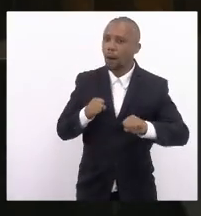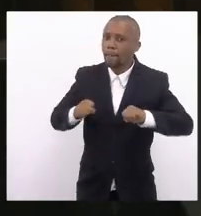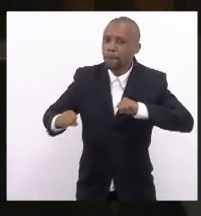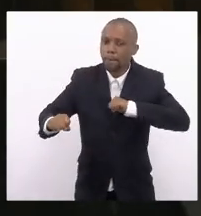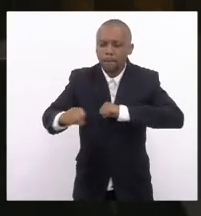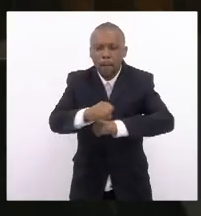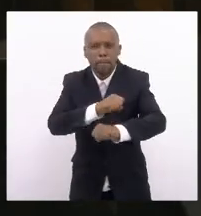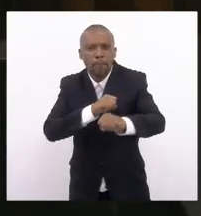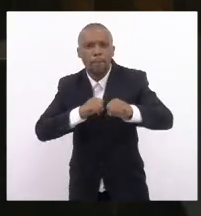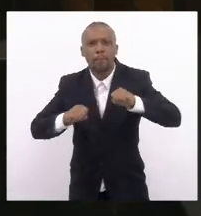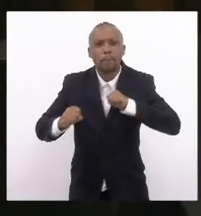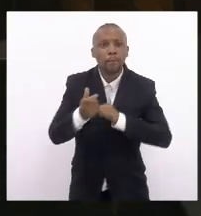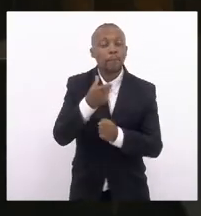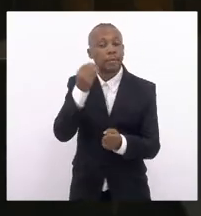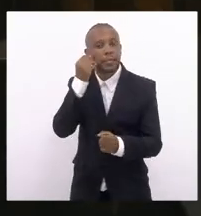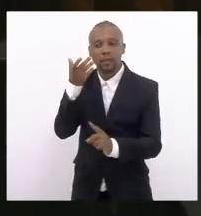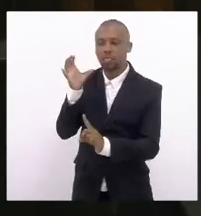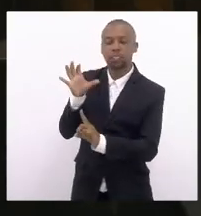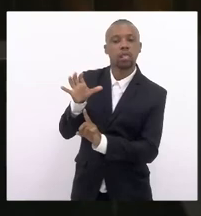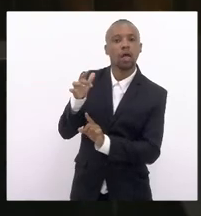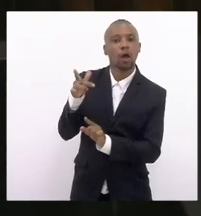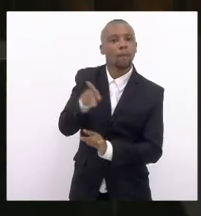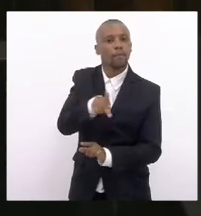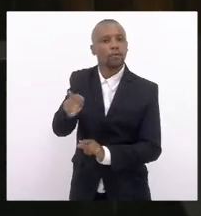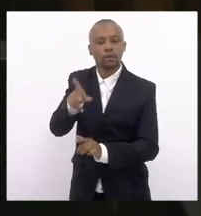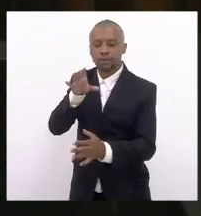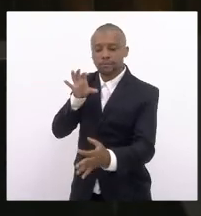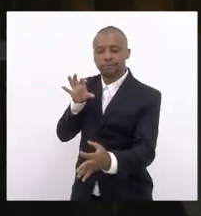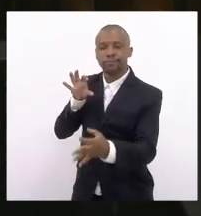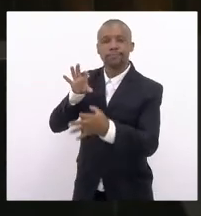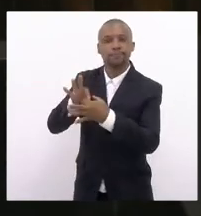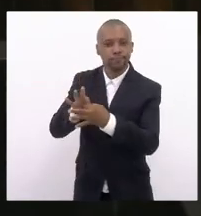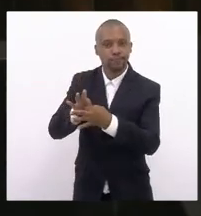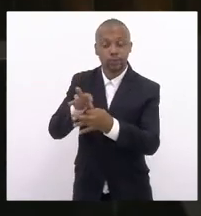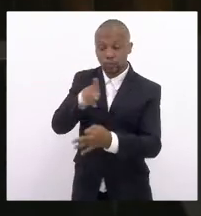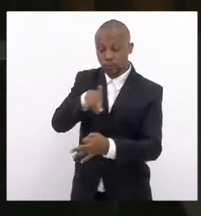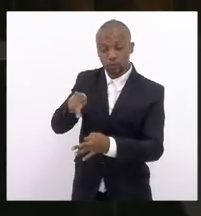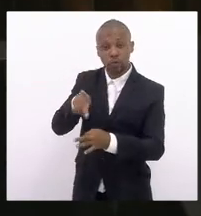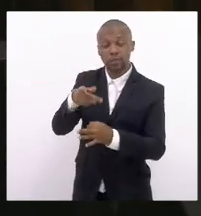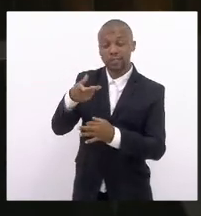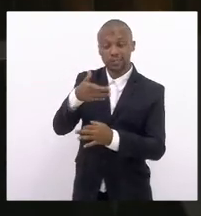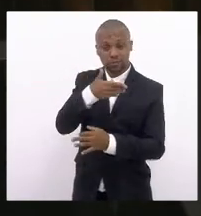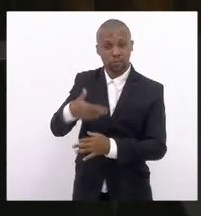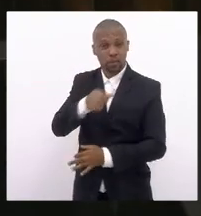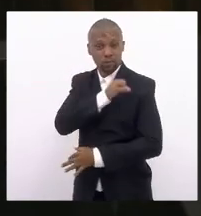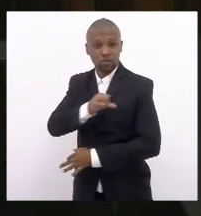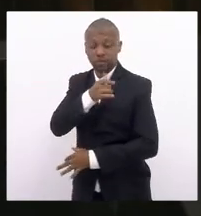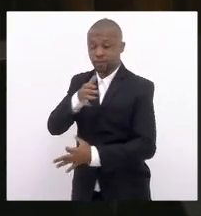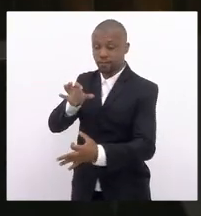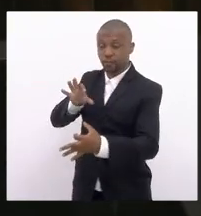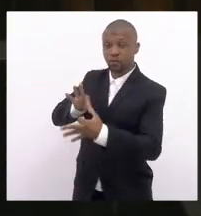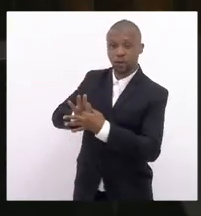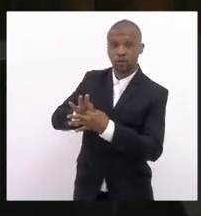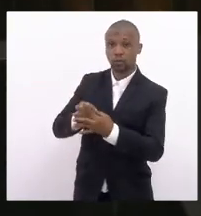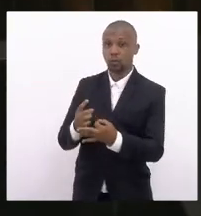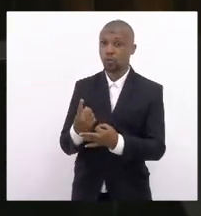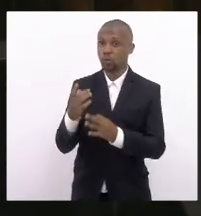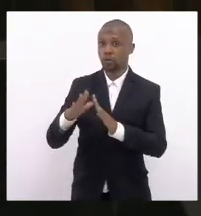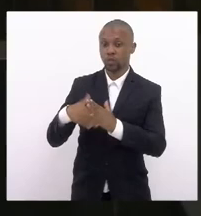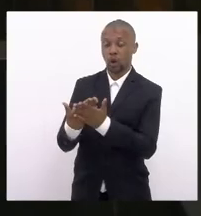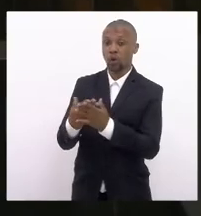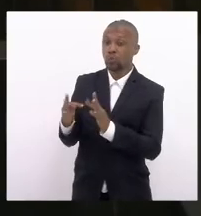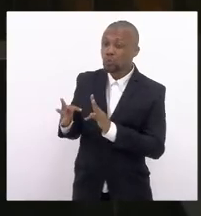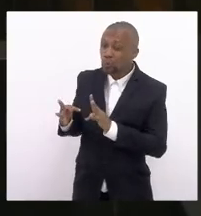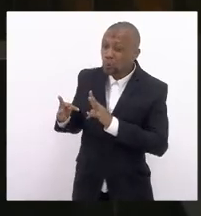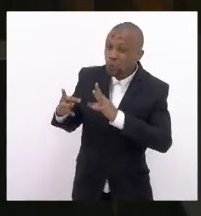os professores do Estado do Rio de Janeiro fossem vinculados de preferência a uma única escola. A gente não conseguiu isso com todos, mas